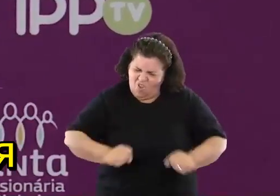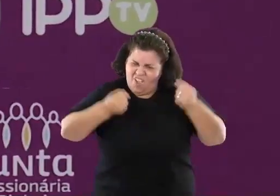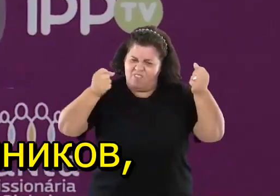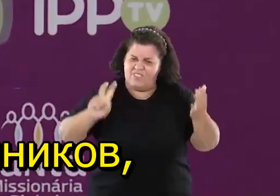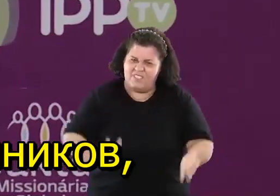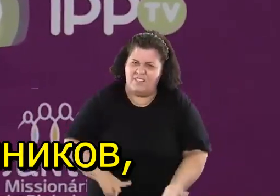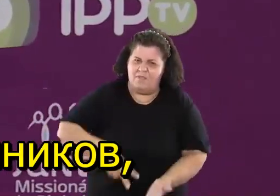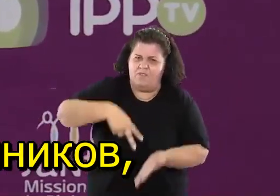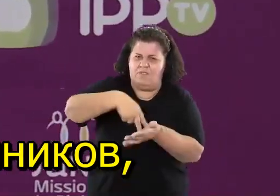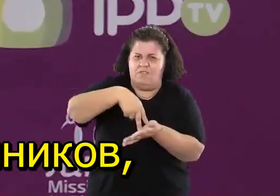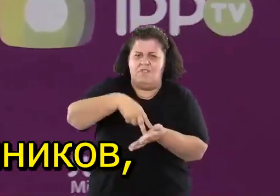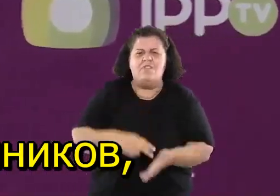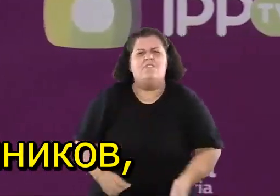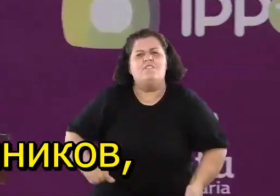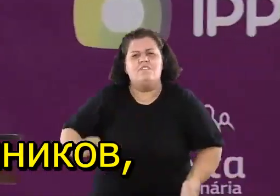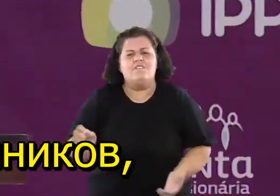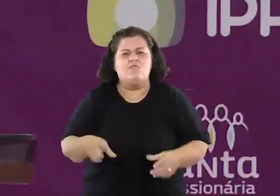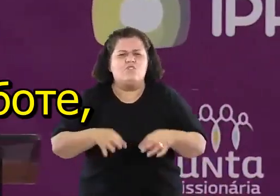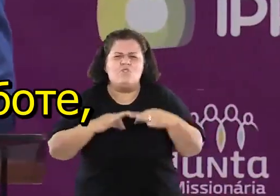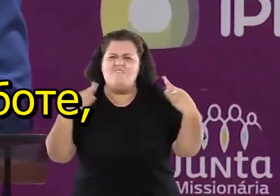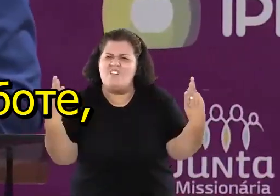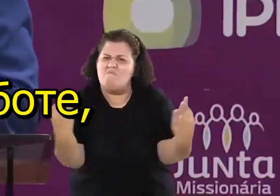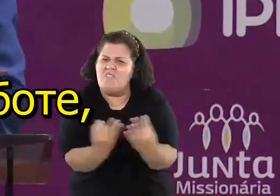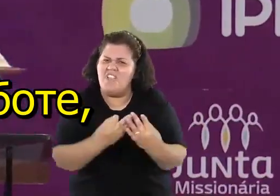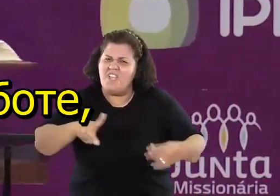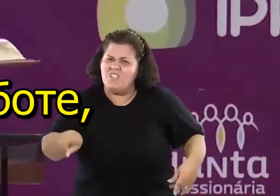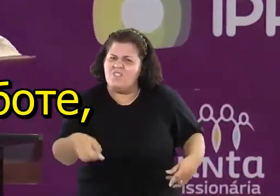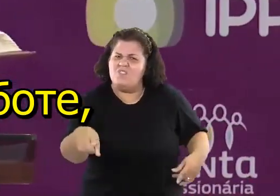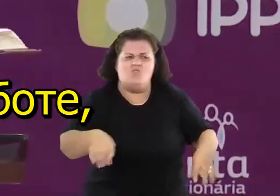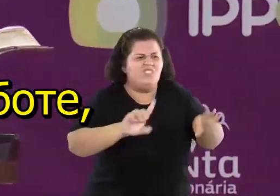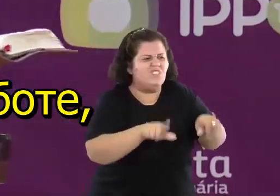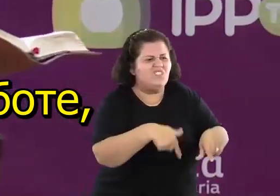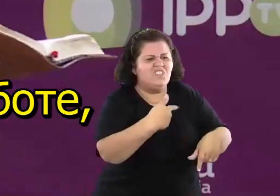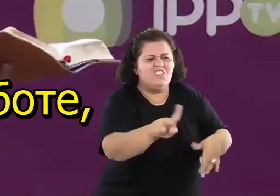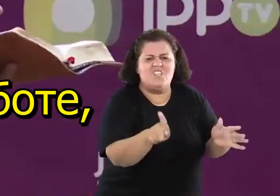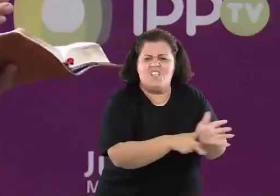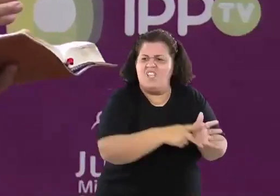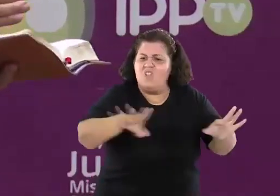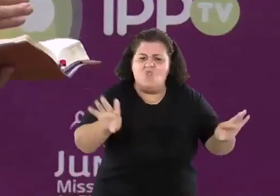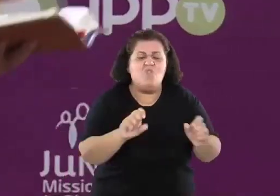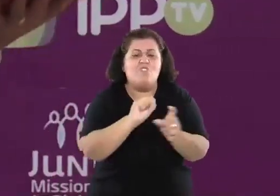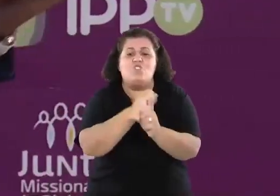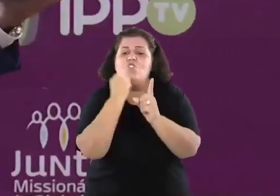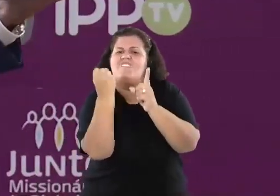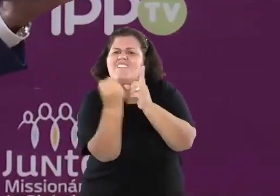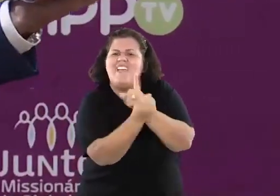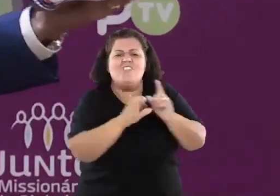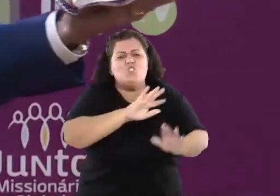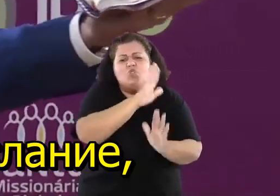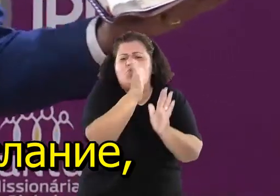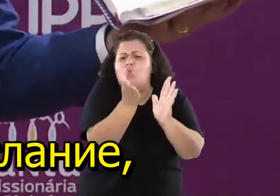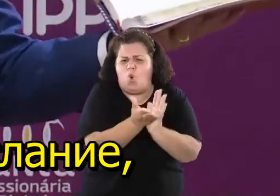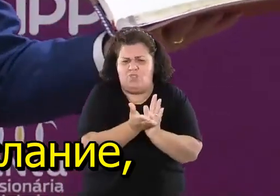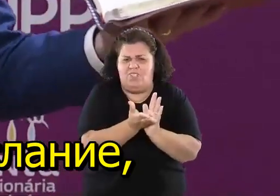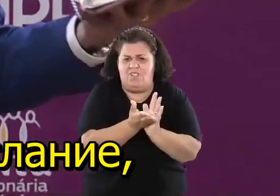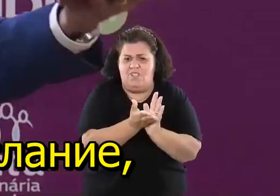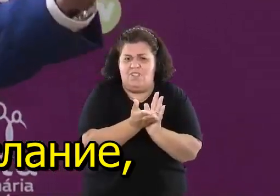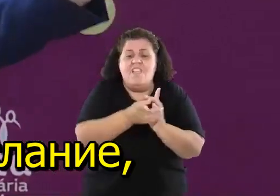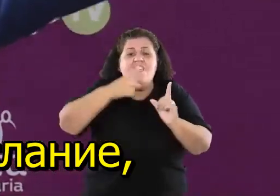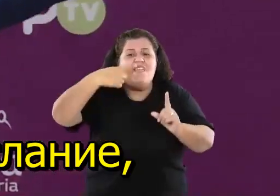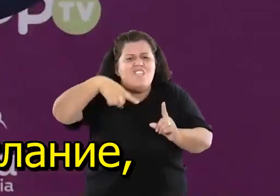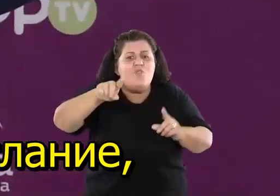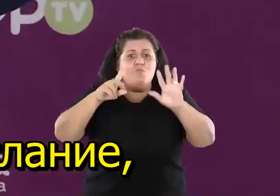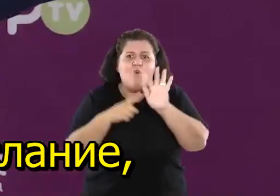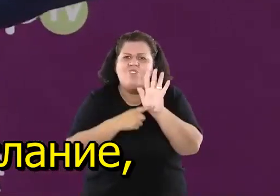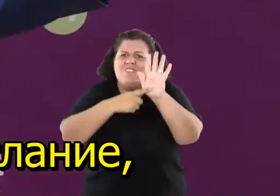levantar na sua casa, na sua parentela, na sua vizinhança, no seu trabalho, na sua escola, nos seus contatos, e mostrar